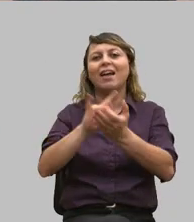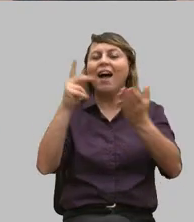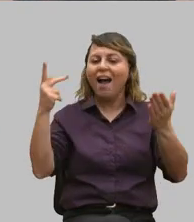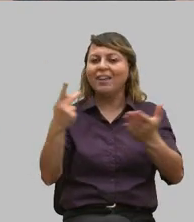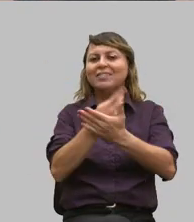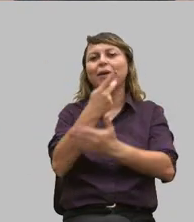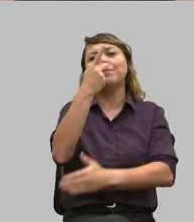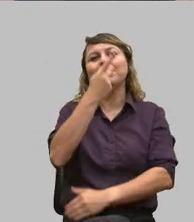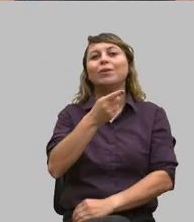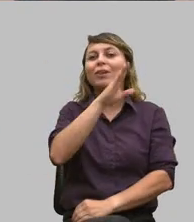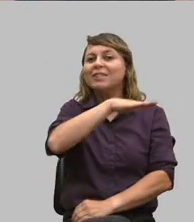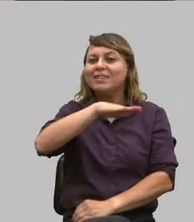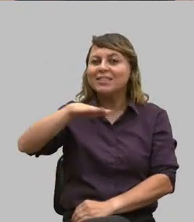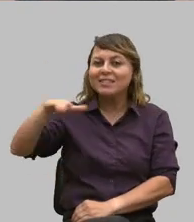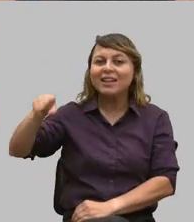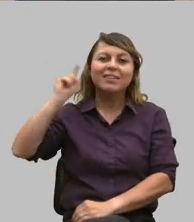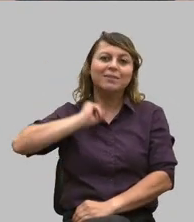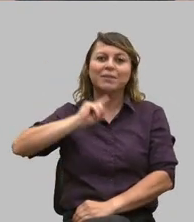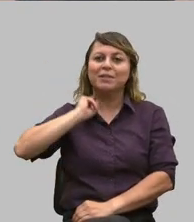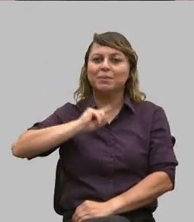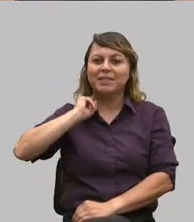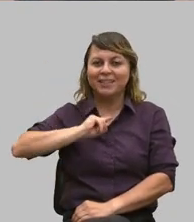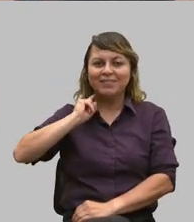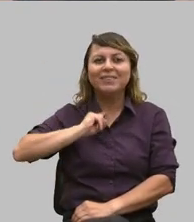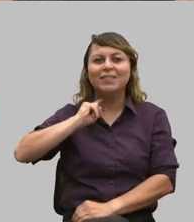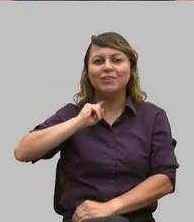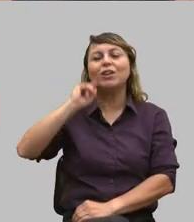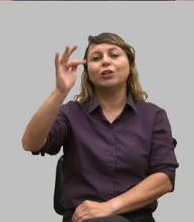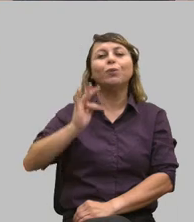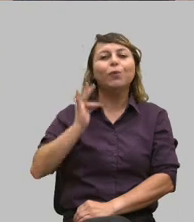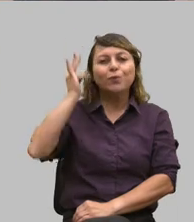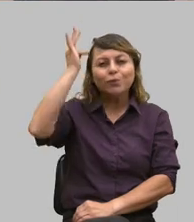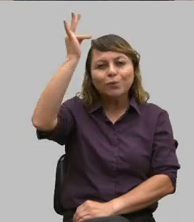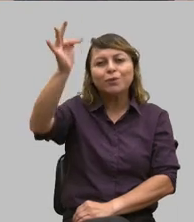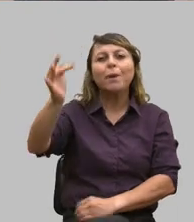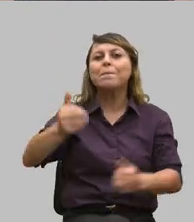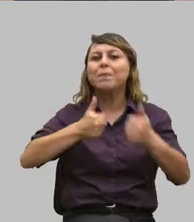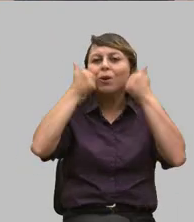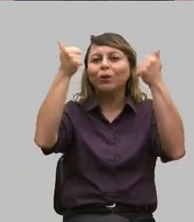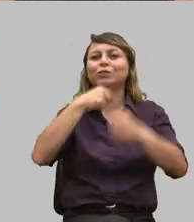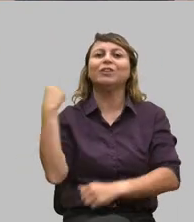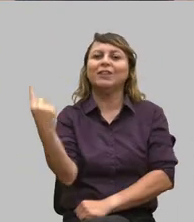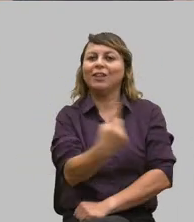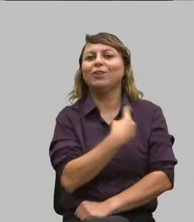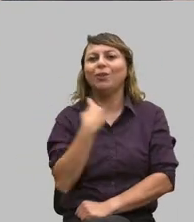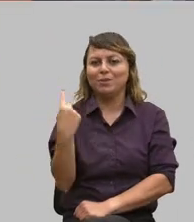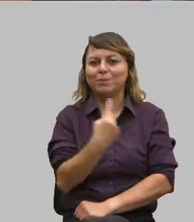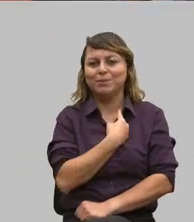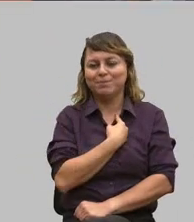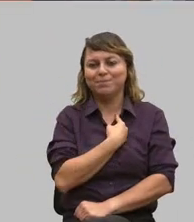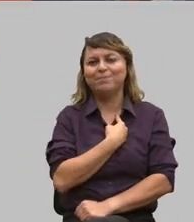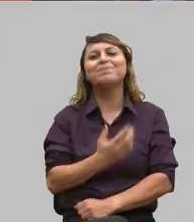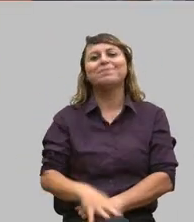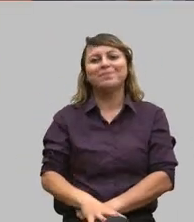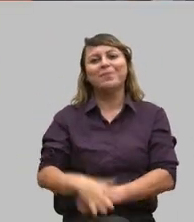pequenos mineiros que vão se tornar pessoas melhores do que a gente se Deus quiser Muito